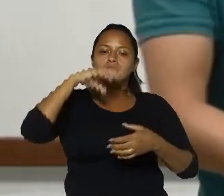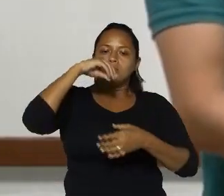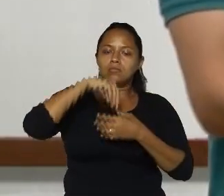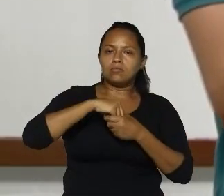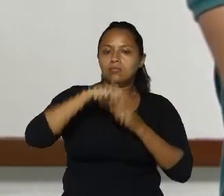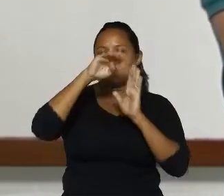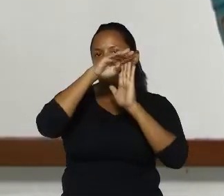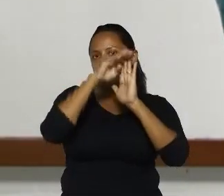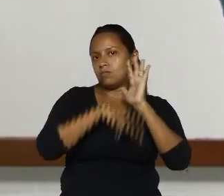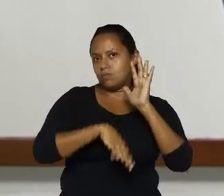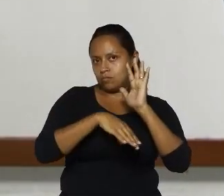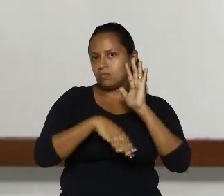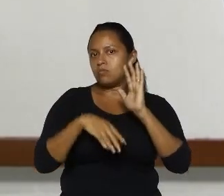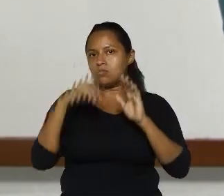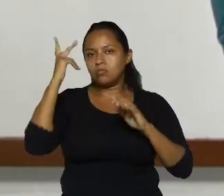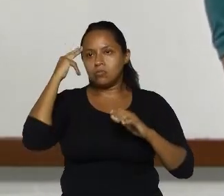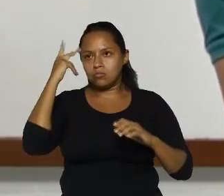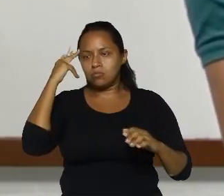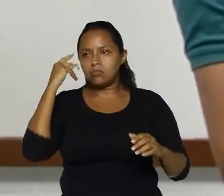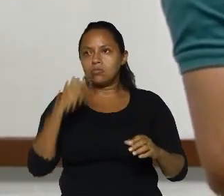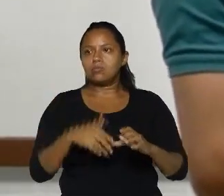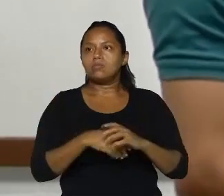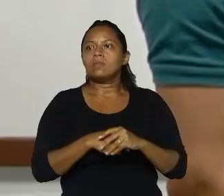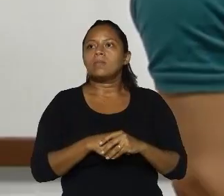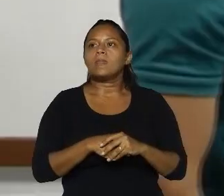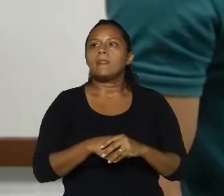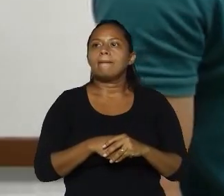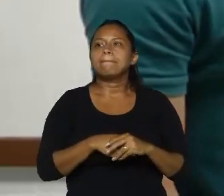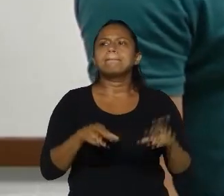número de plaquetas está abaixo do normal.